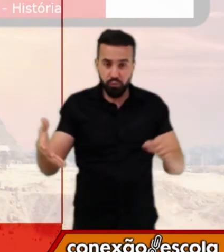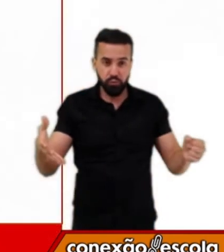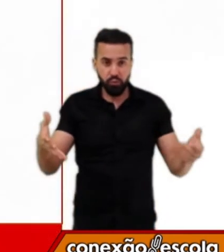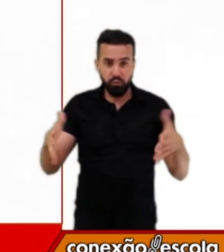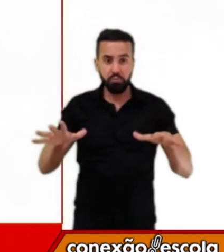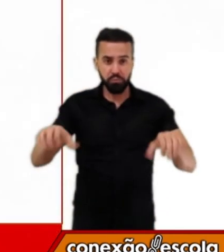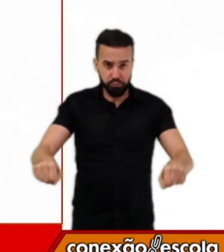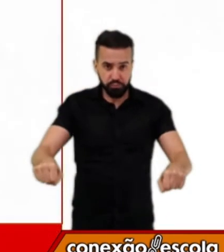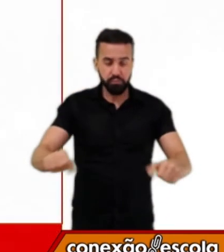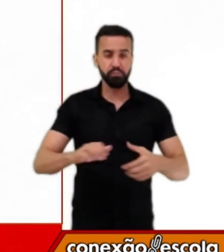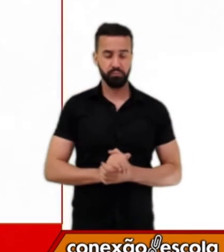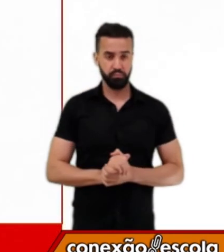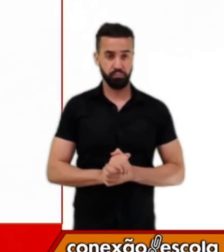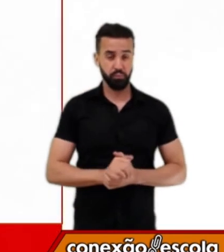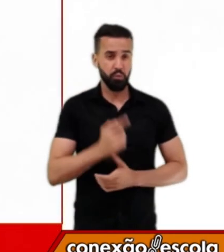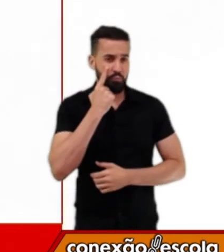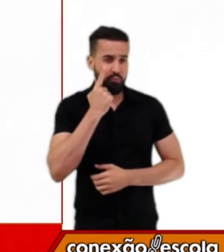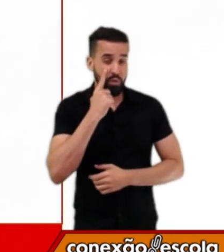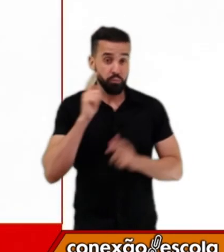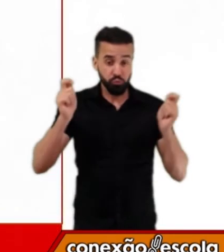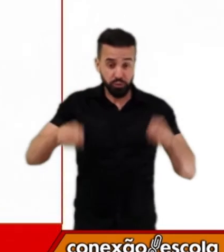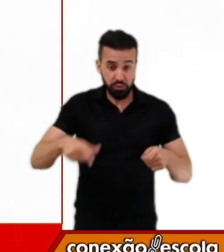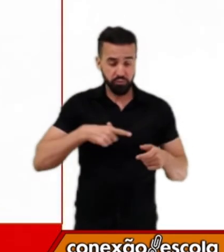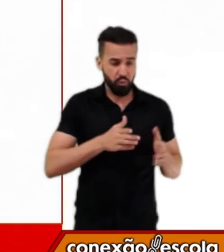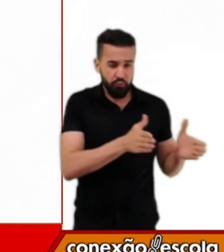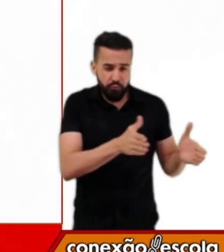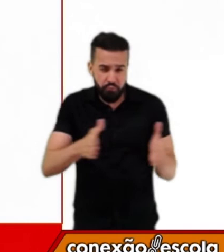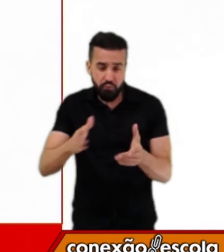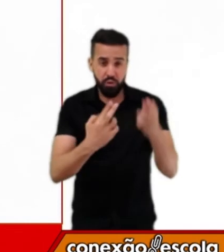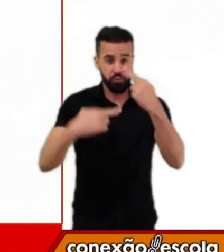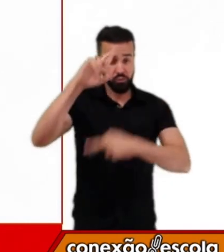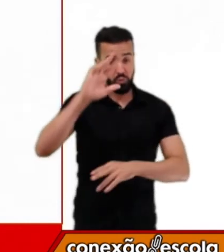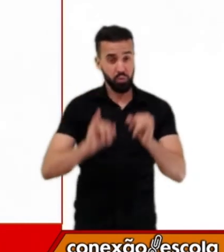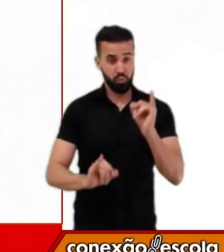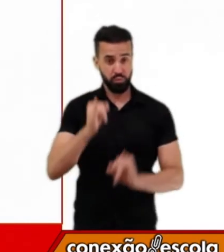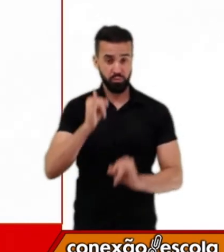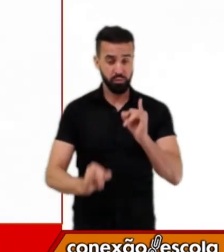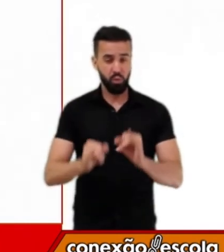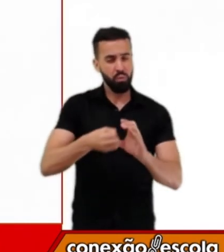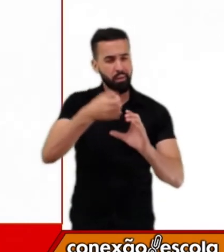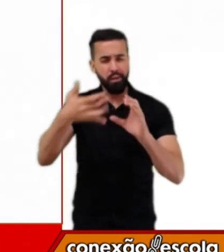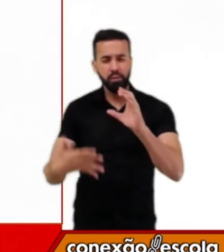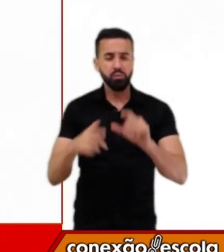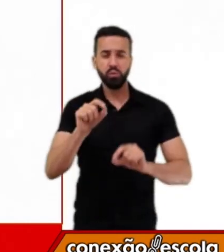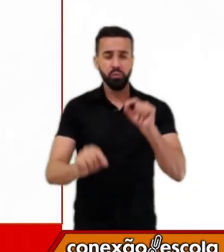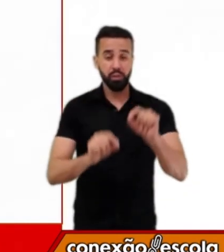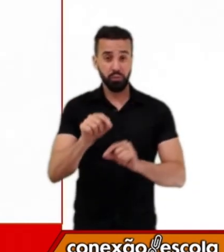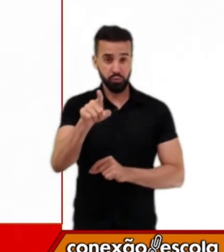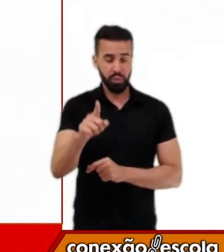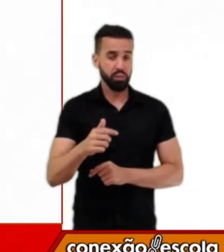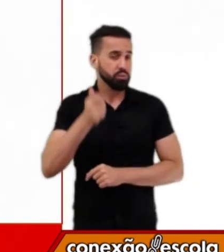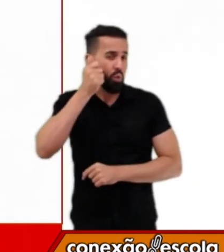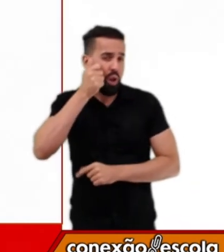Para que você possa verificar as fases da Revolução Industrial e suas respectivas características, mire a câmera do